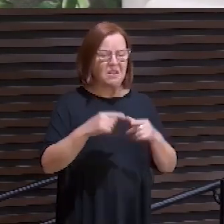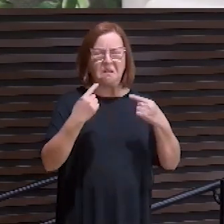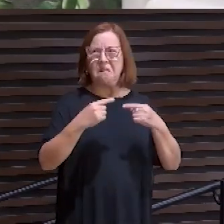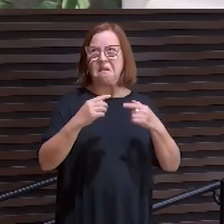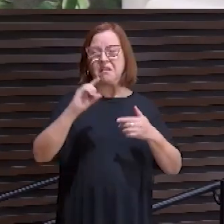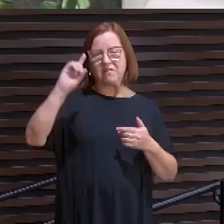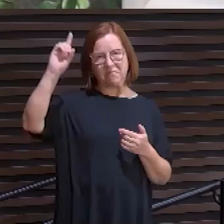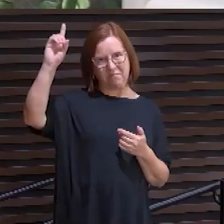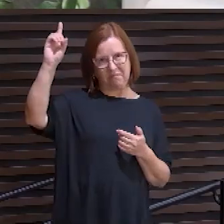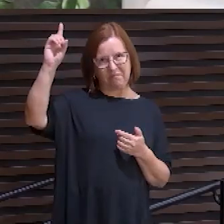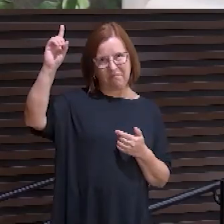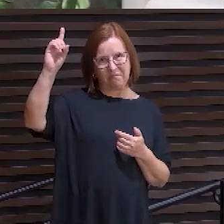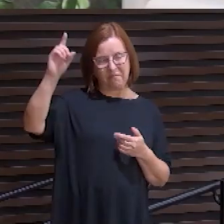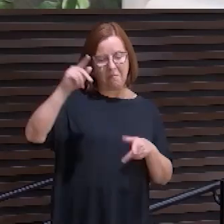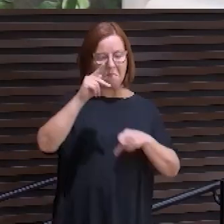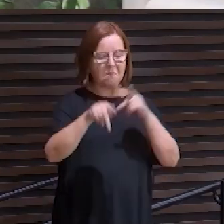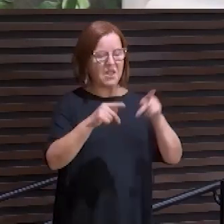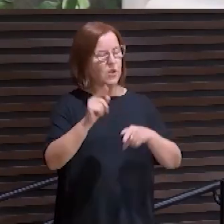creram.